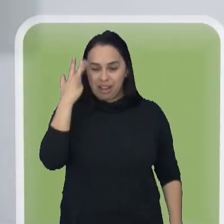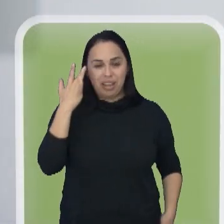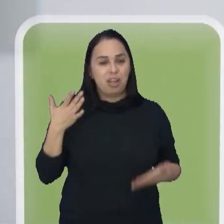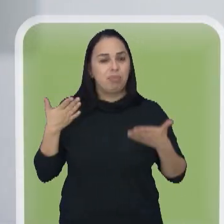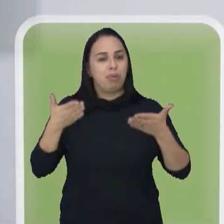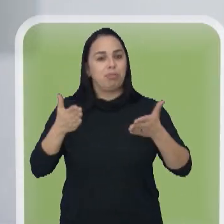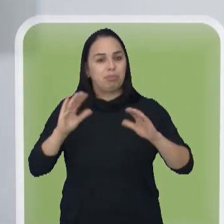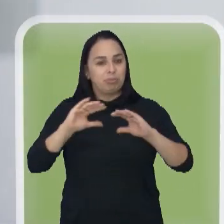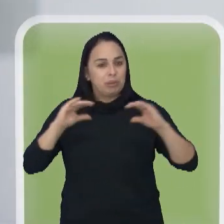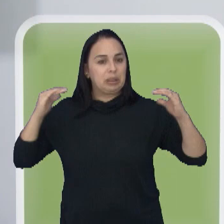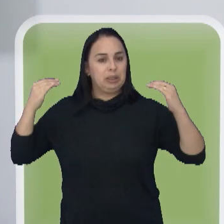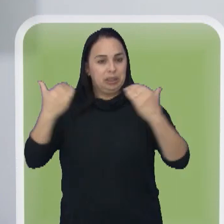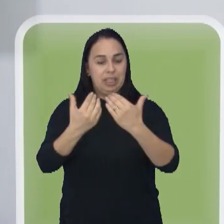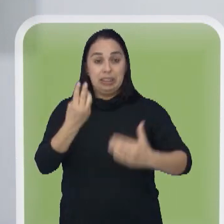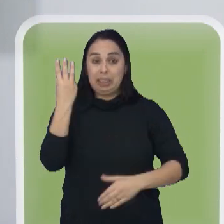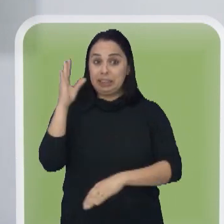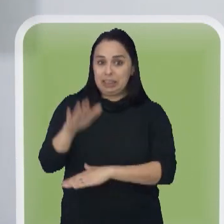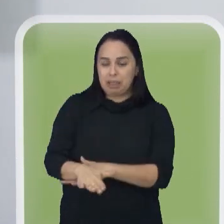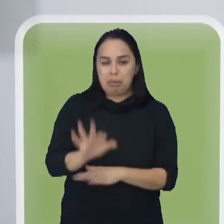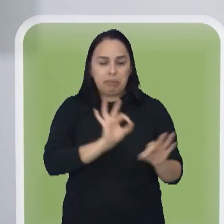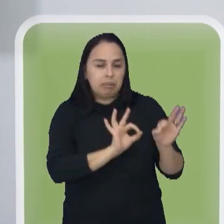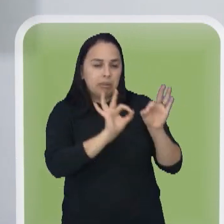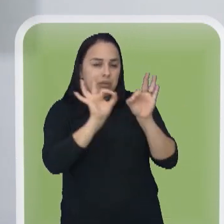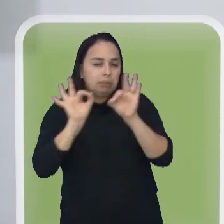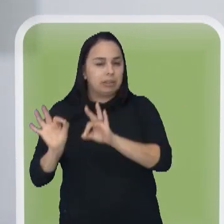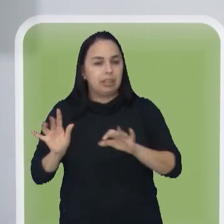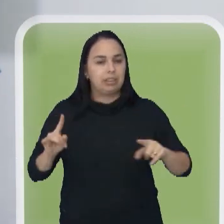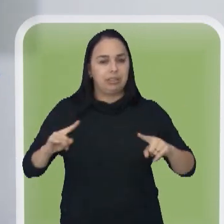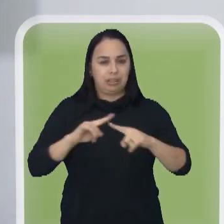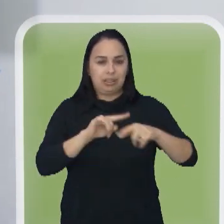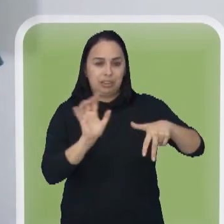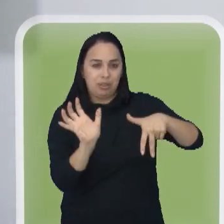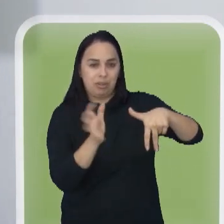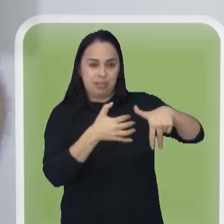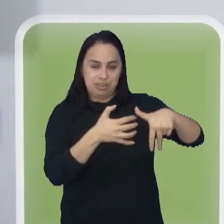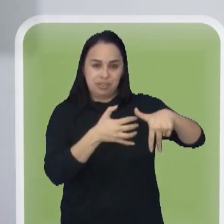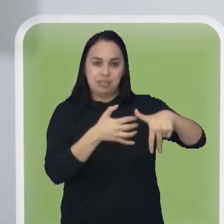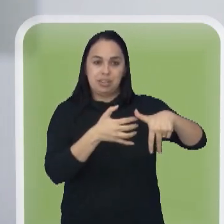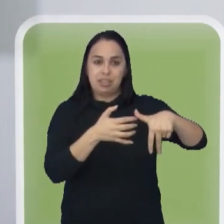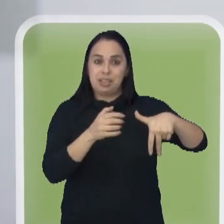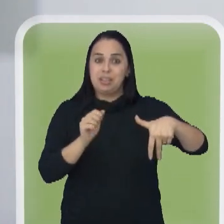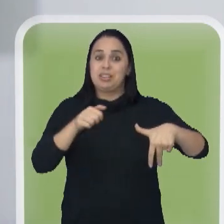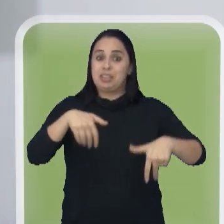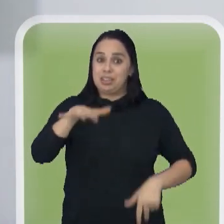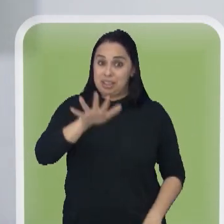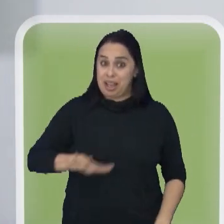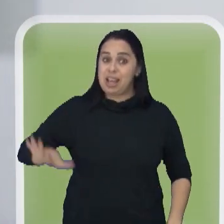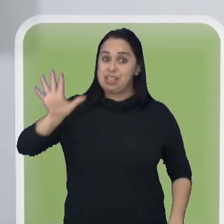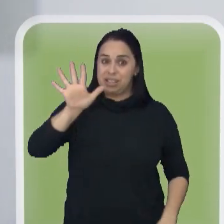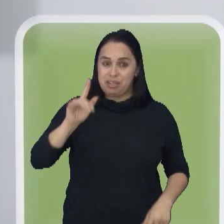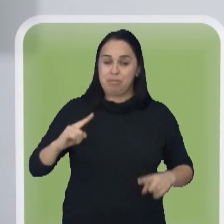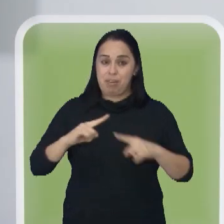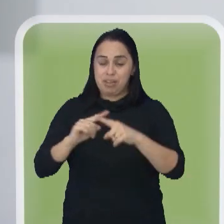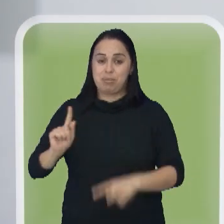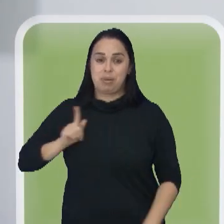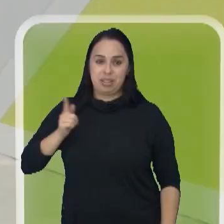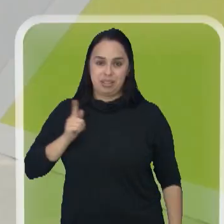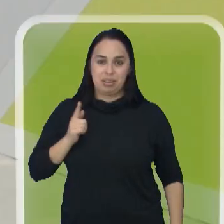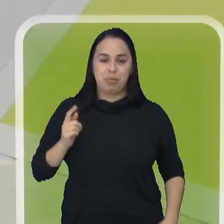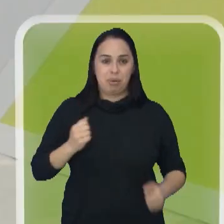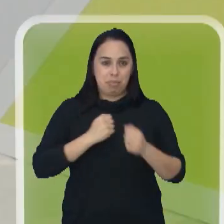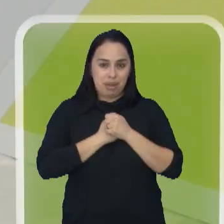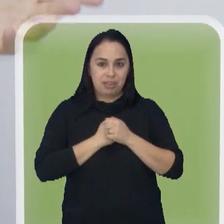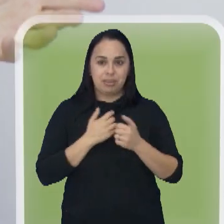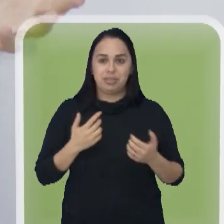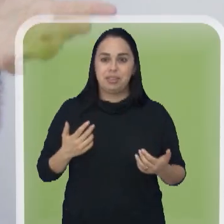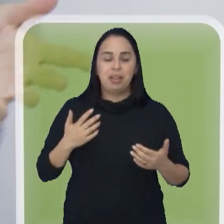Martins Pereira às 3 horas da tarde para acompanhar esse grande clássico do futebol nacional, Josense versus Mantiqueira. Um abraço,